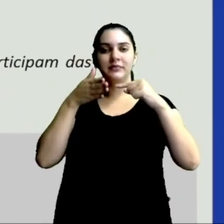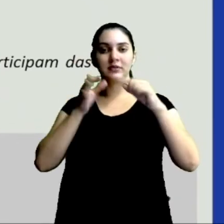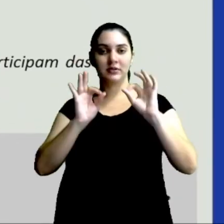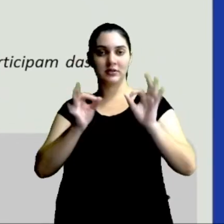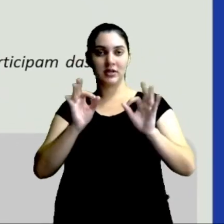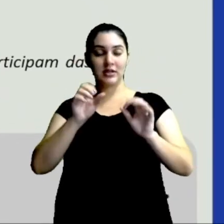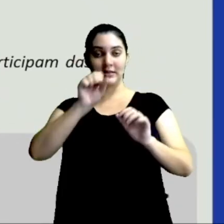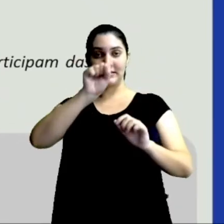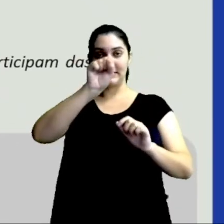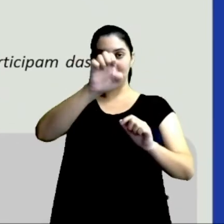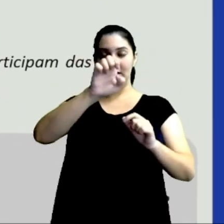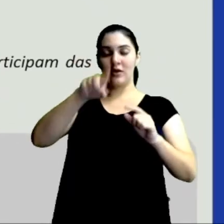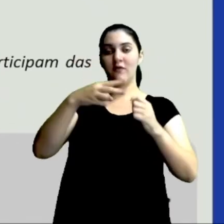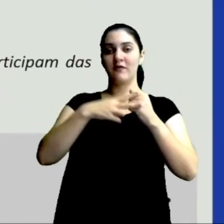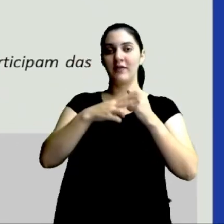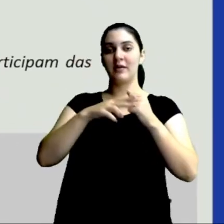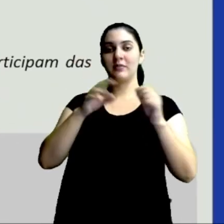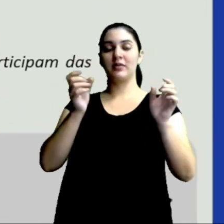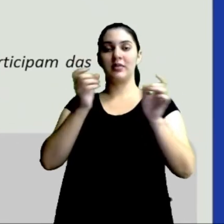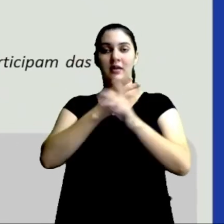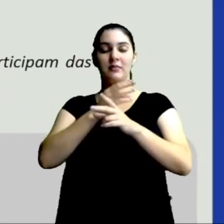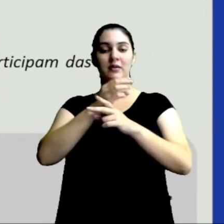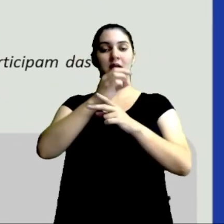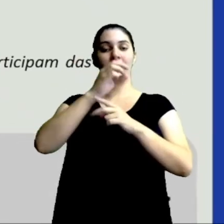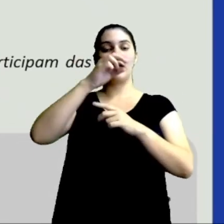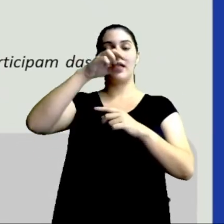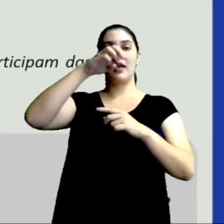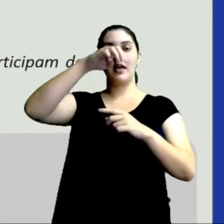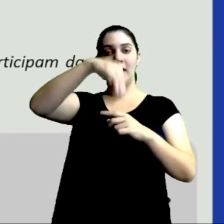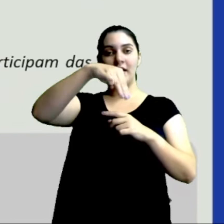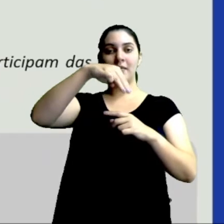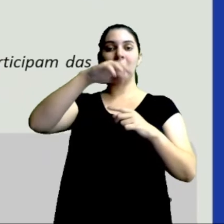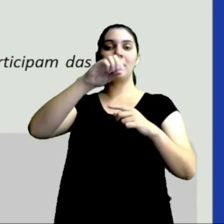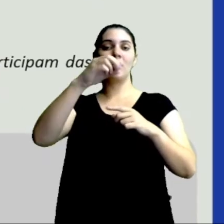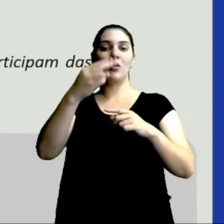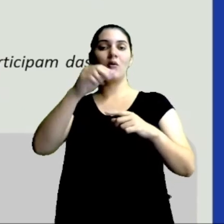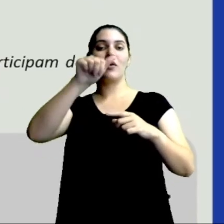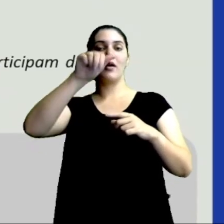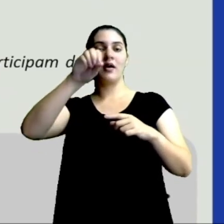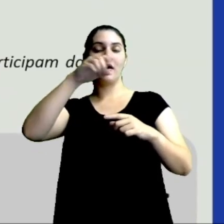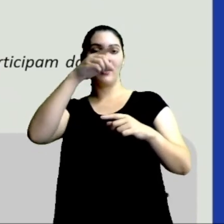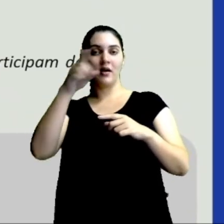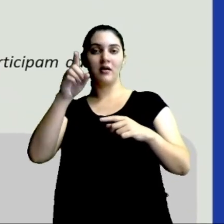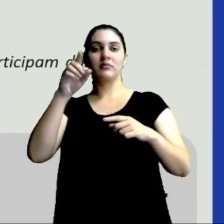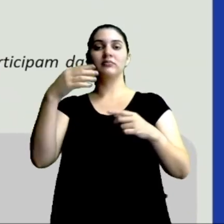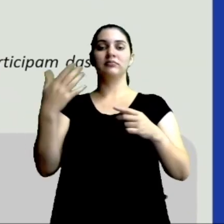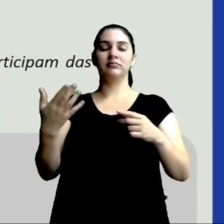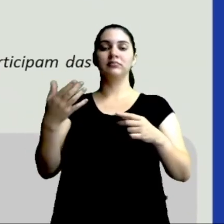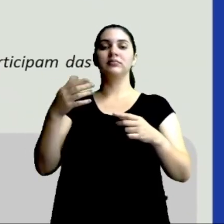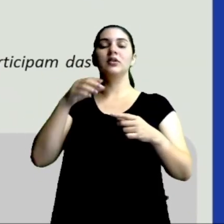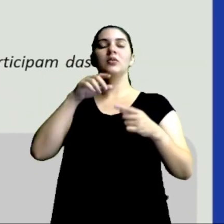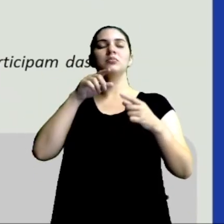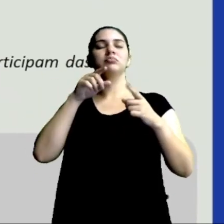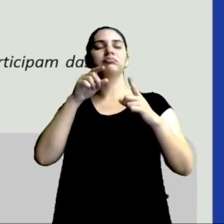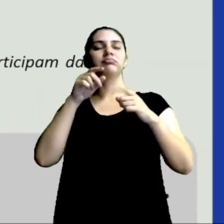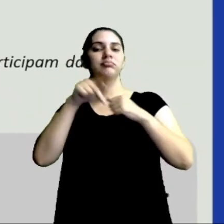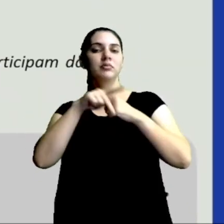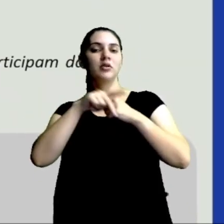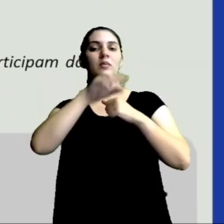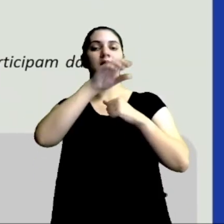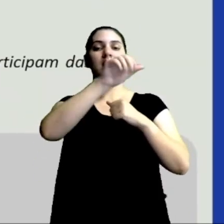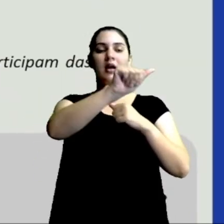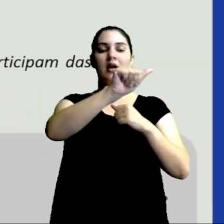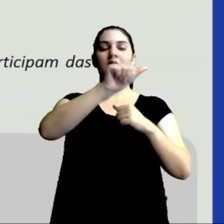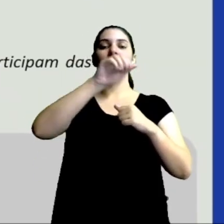verbo terminar em m, ão ou on, os pronomes o, a,